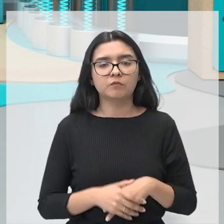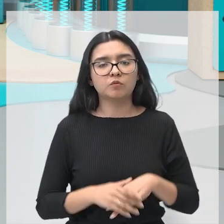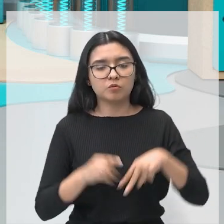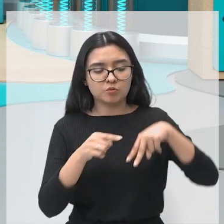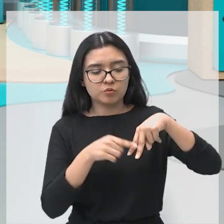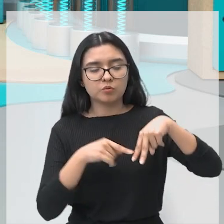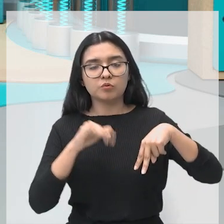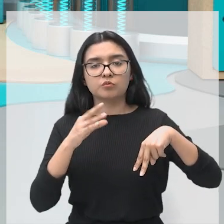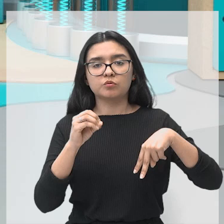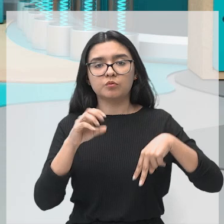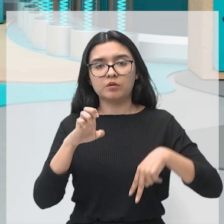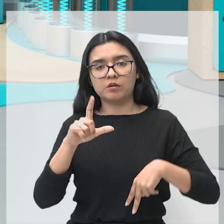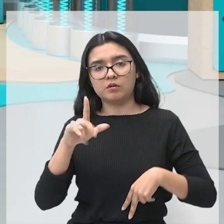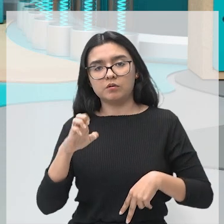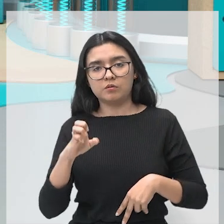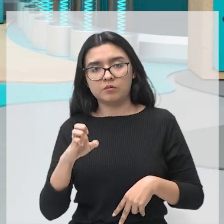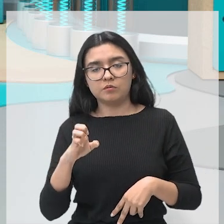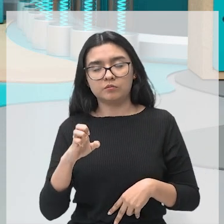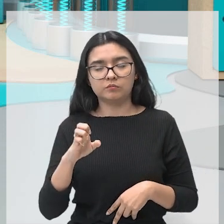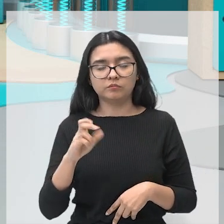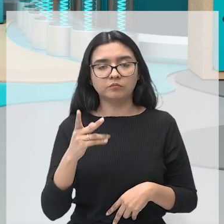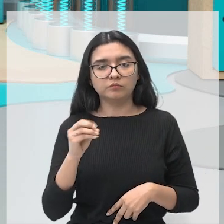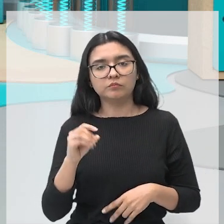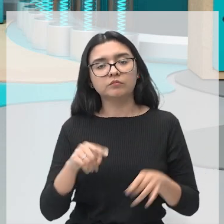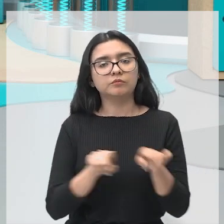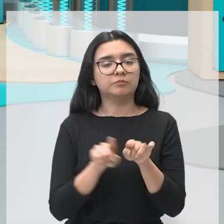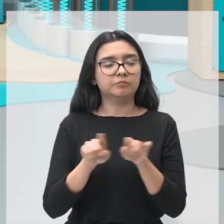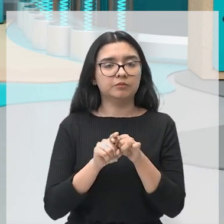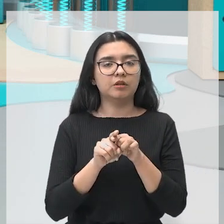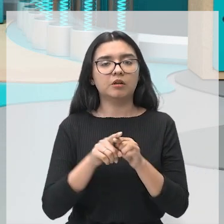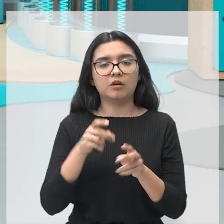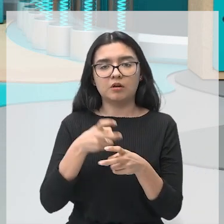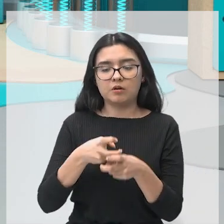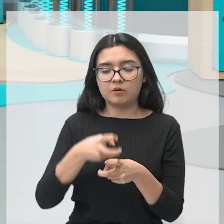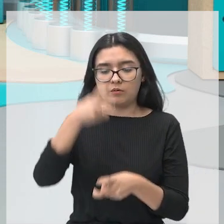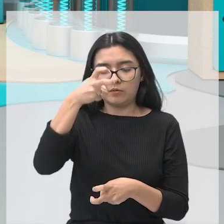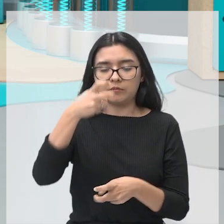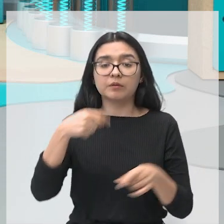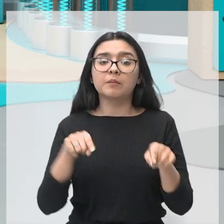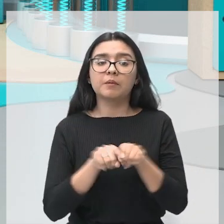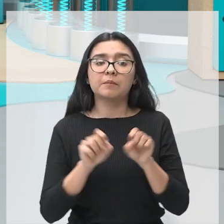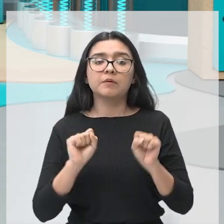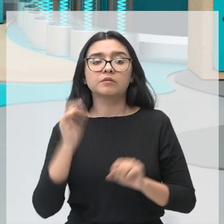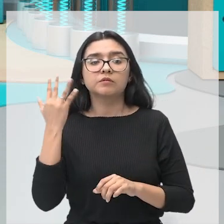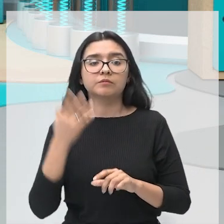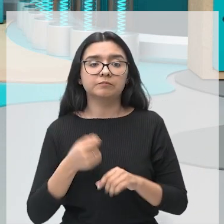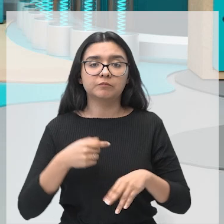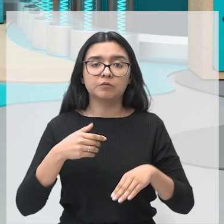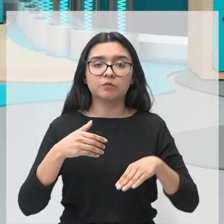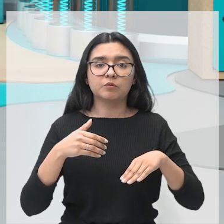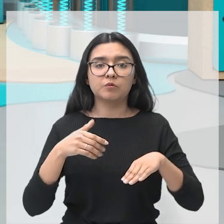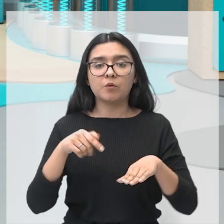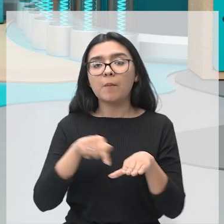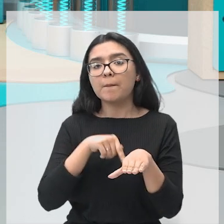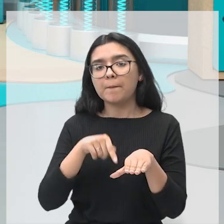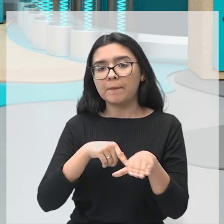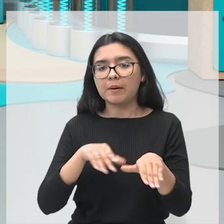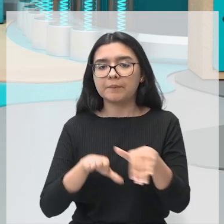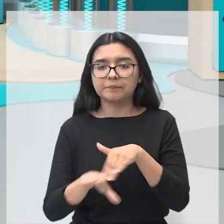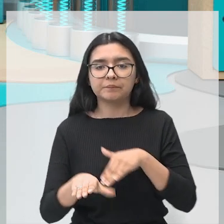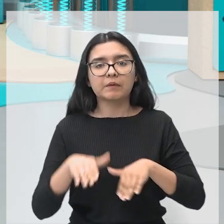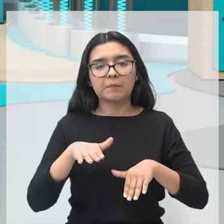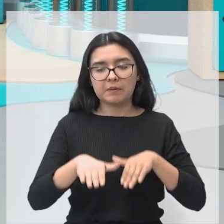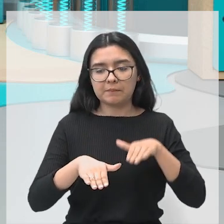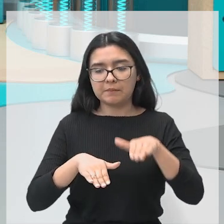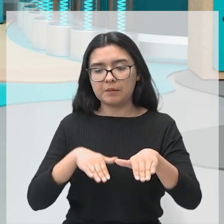mas também a coluna. Eles podem acontecer também nos pés. E aí a gente vai falar um pouco sobre a pisada,